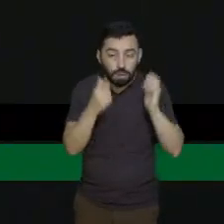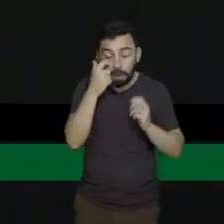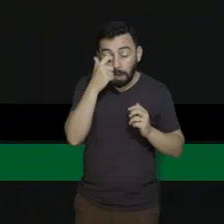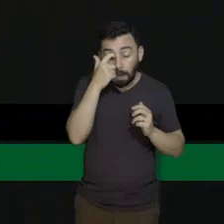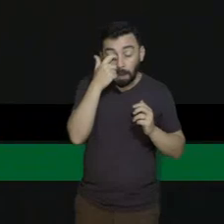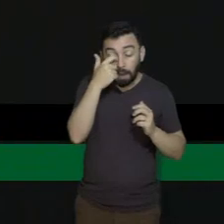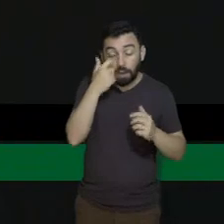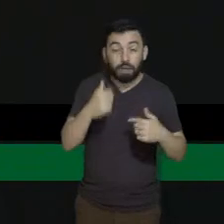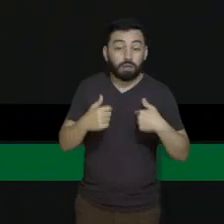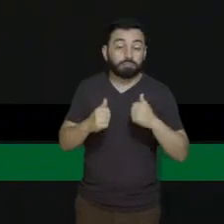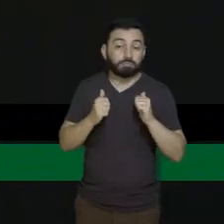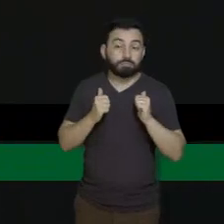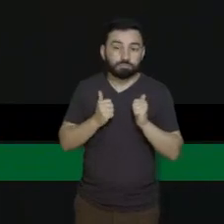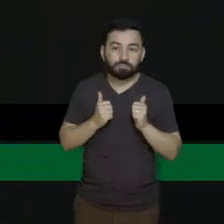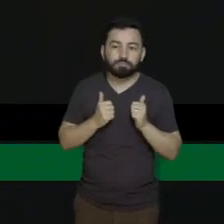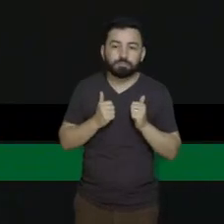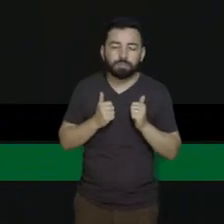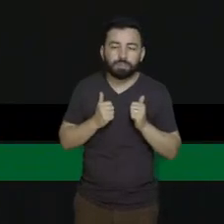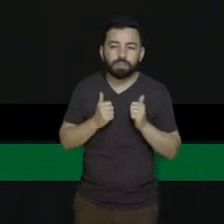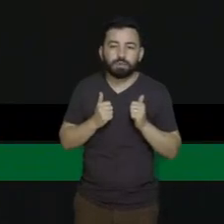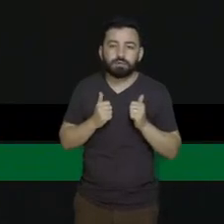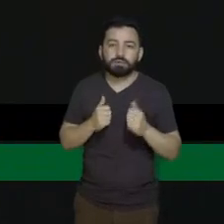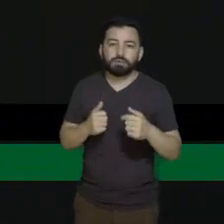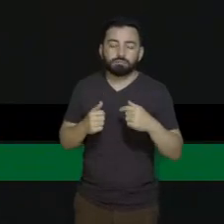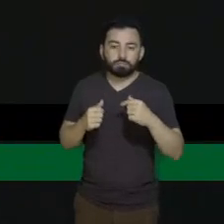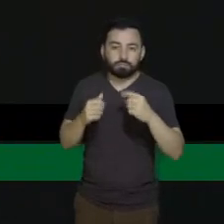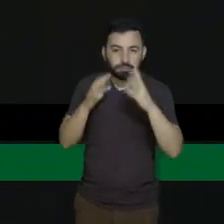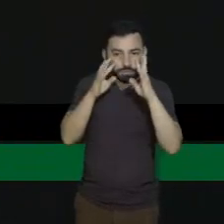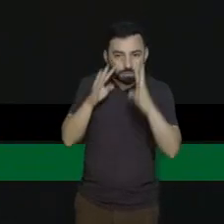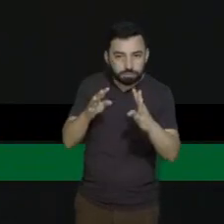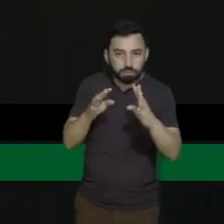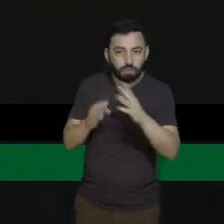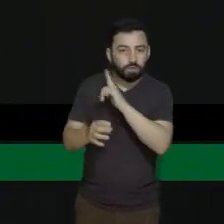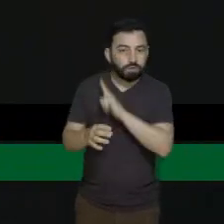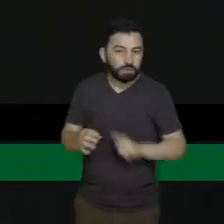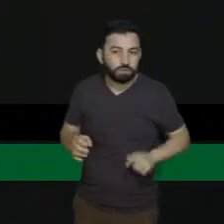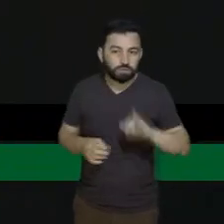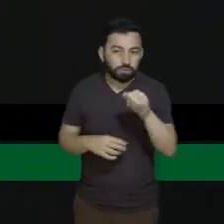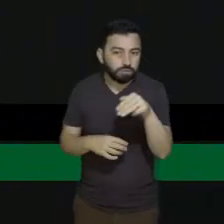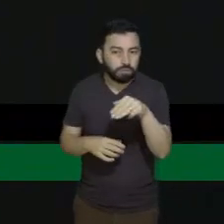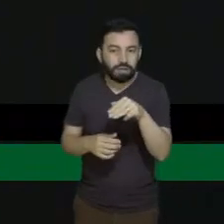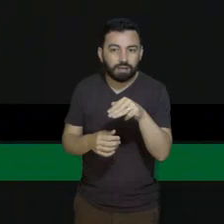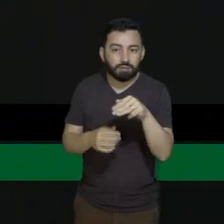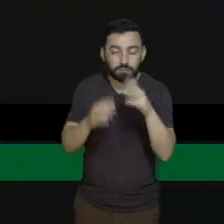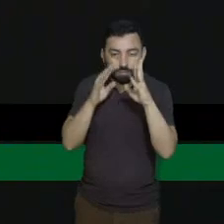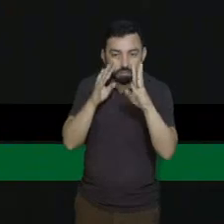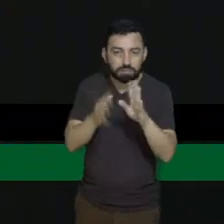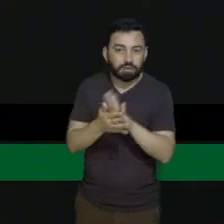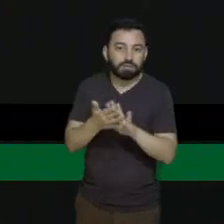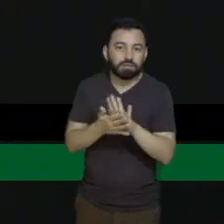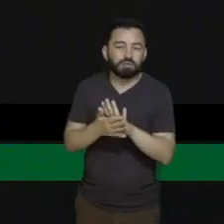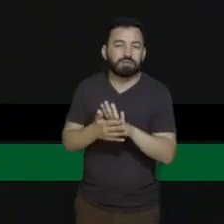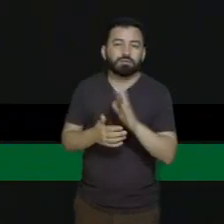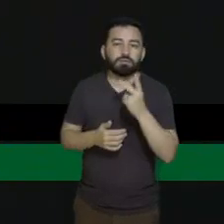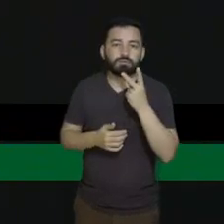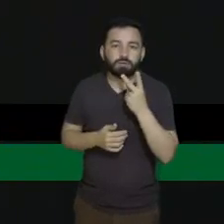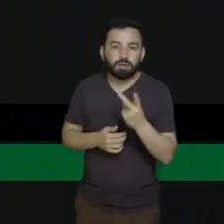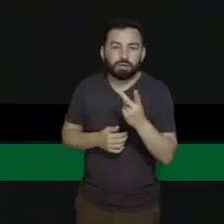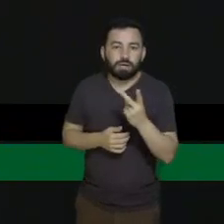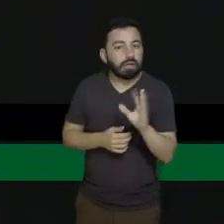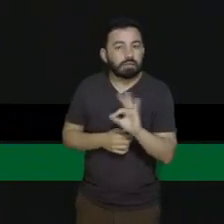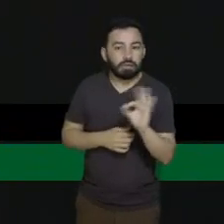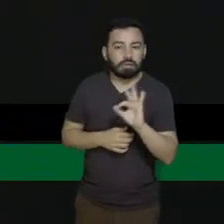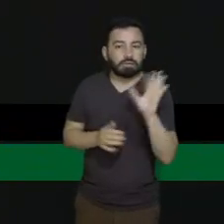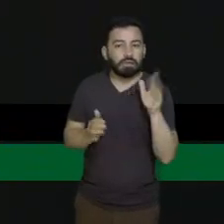reservei por não ter escutado o governador Jorginho Melo mencionar nada até